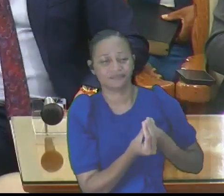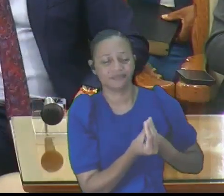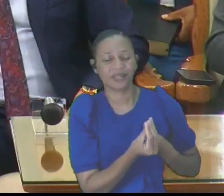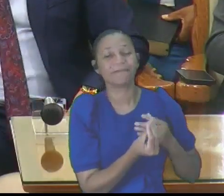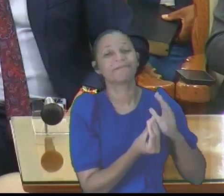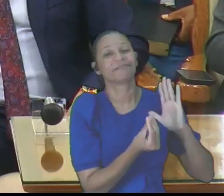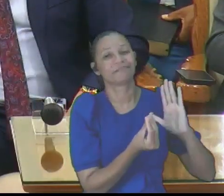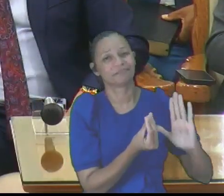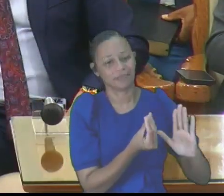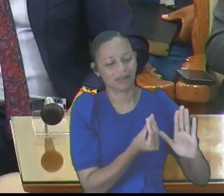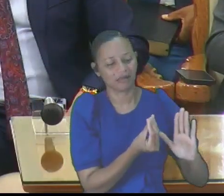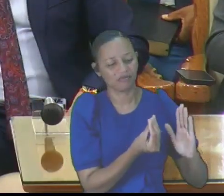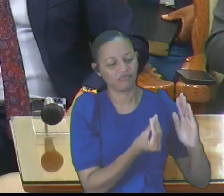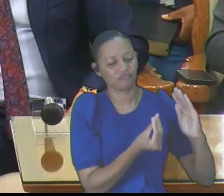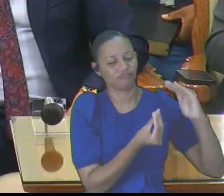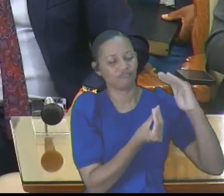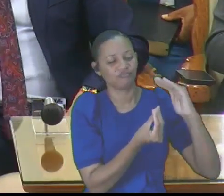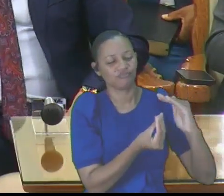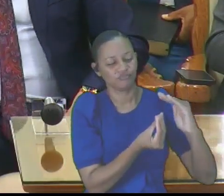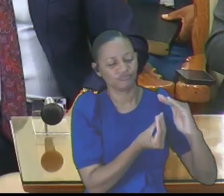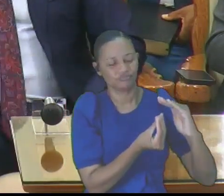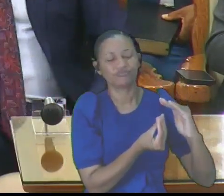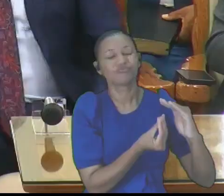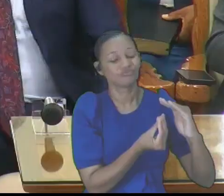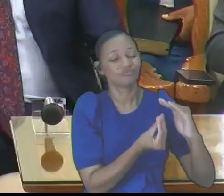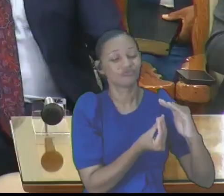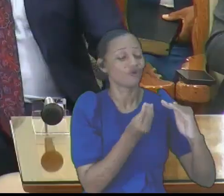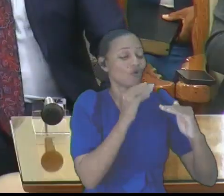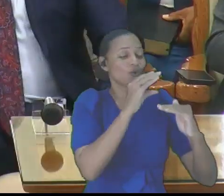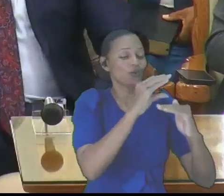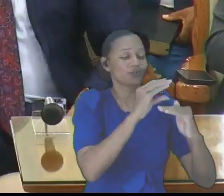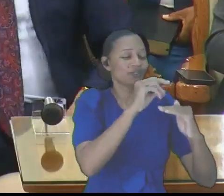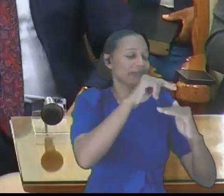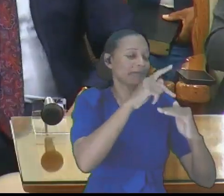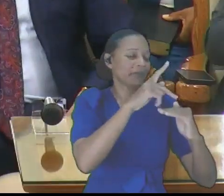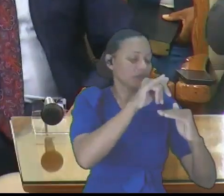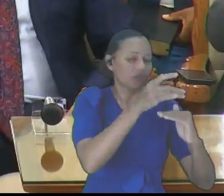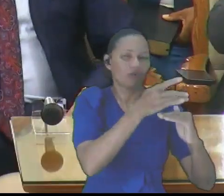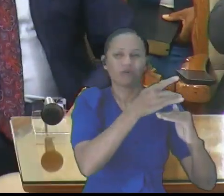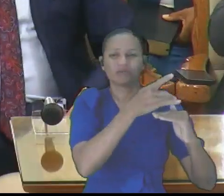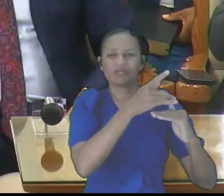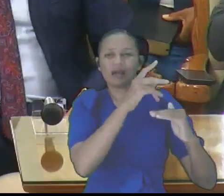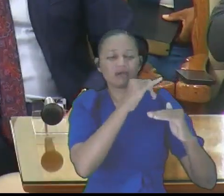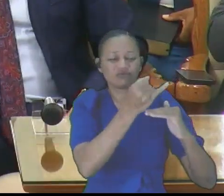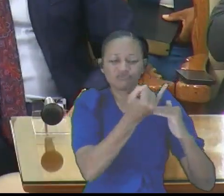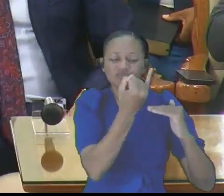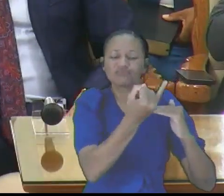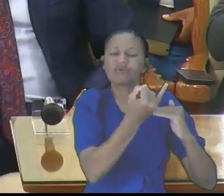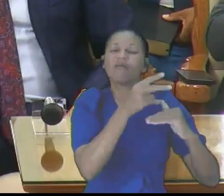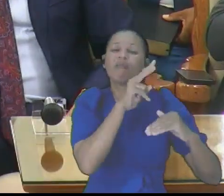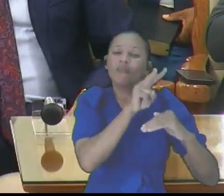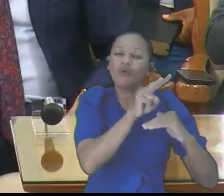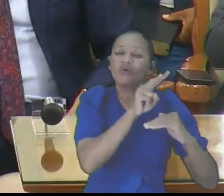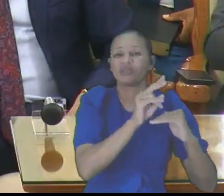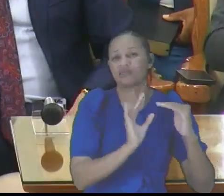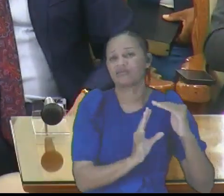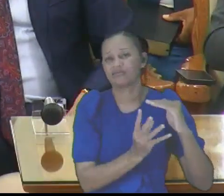beleza, mas faz o quê? A única finalidade daquela cobertura de pele de texugos era o quê, meus amados irmãos? Proteger.